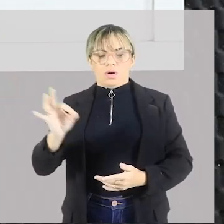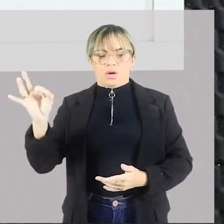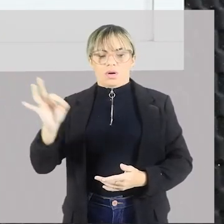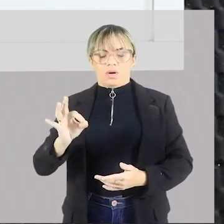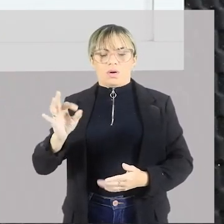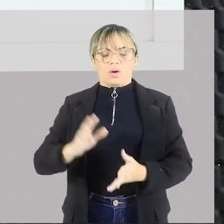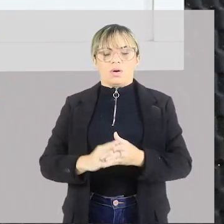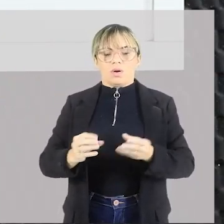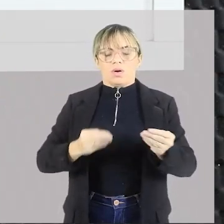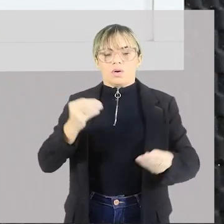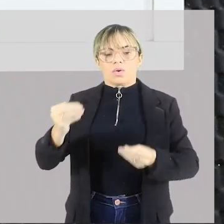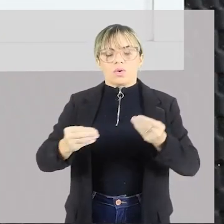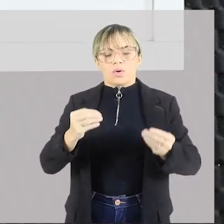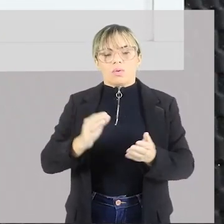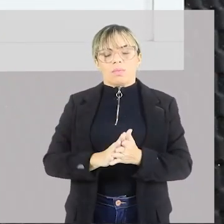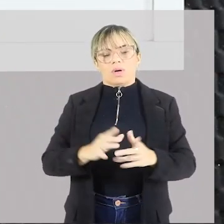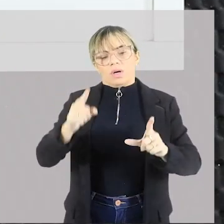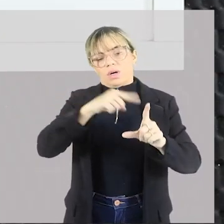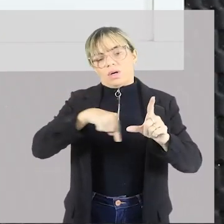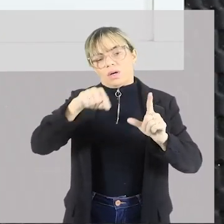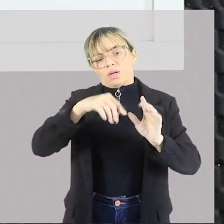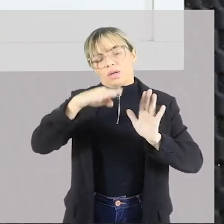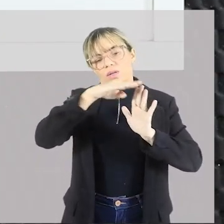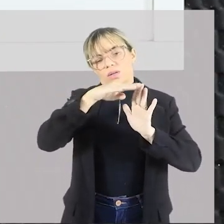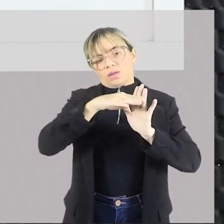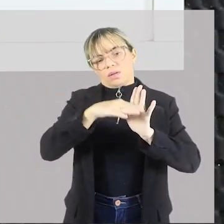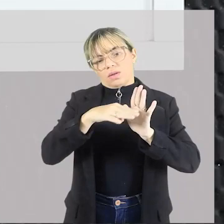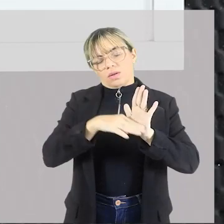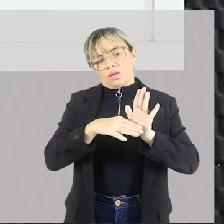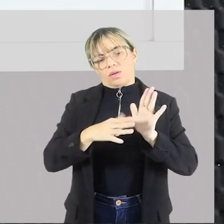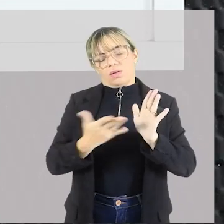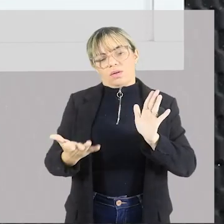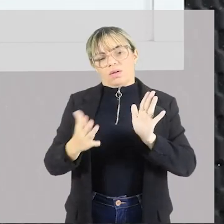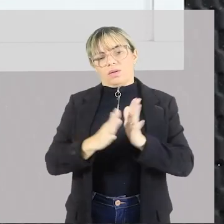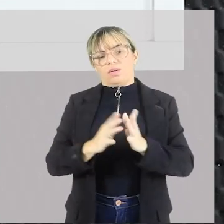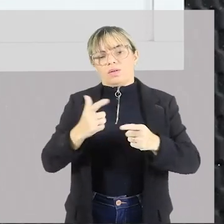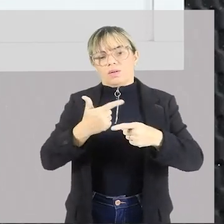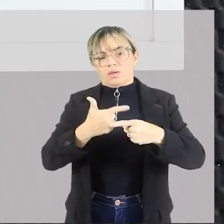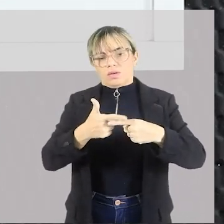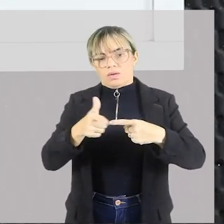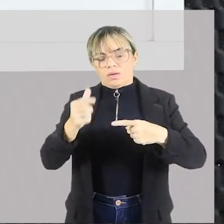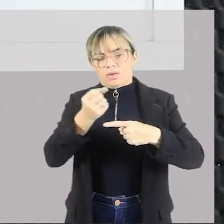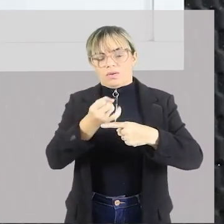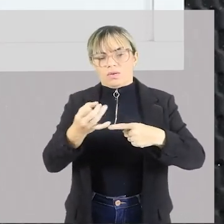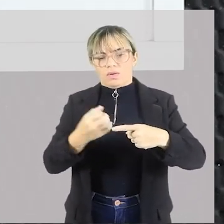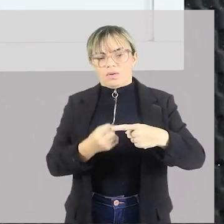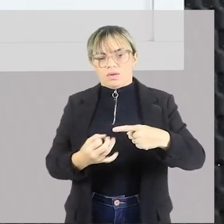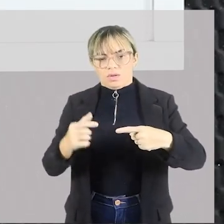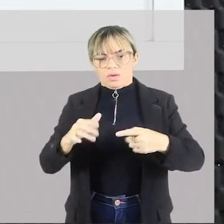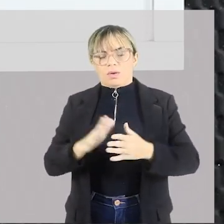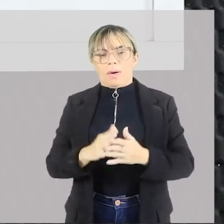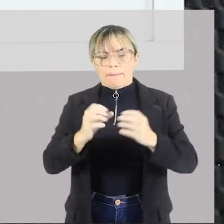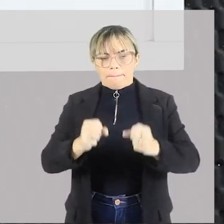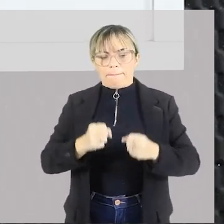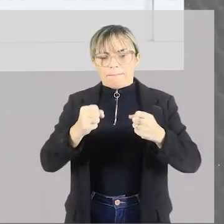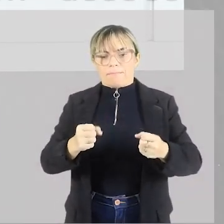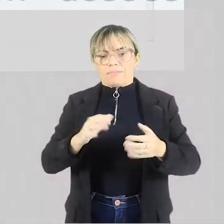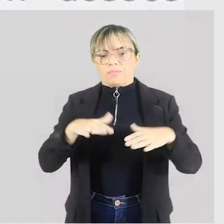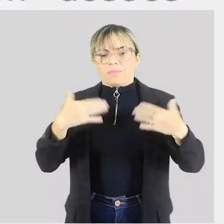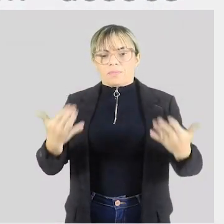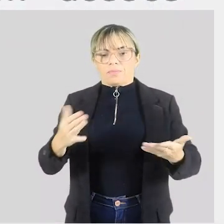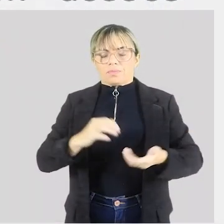né como os quesitos estão sendo dispostos na forma de fração Então você deixa na forma de fração próxima